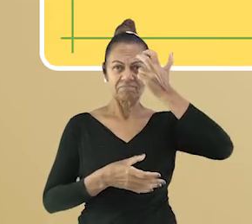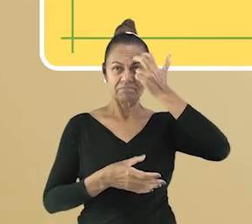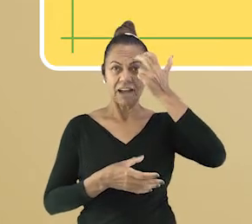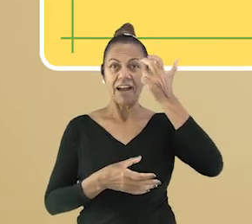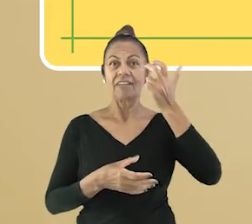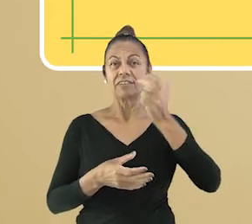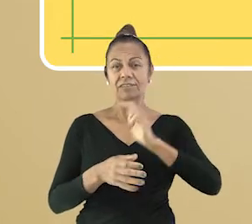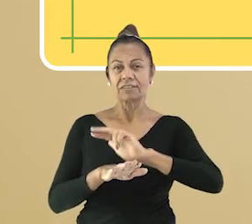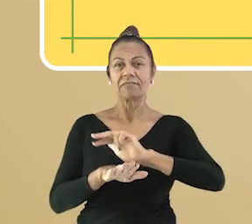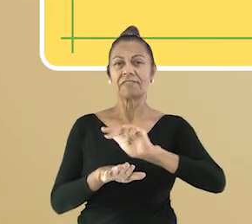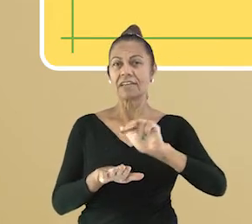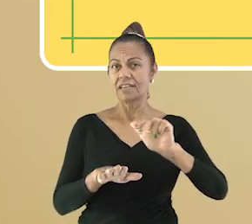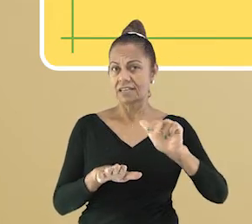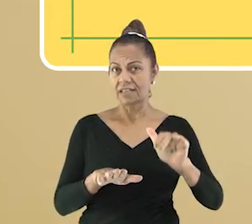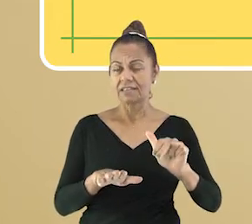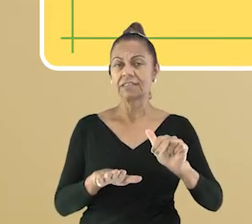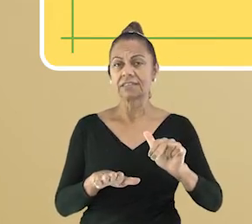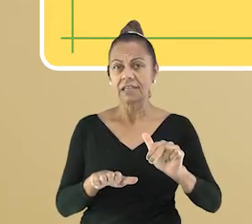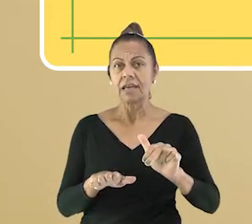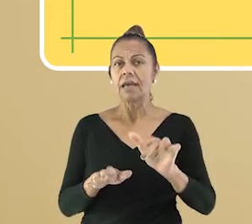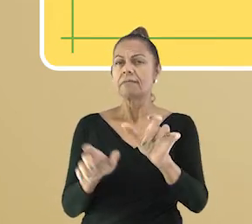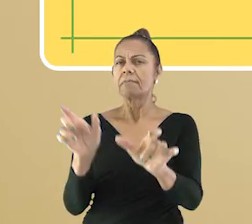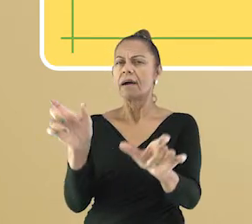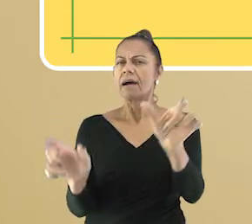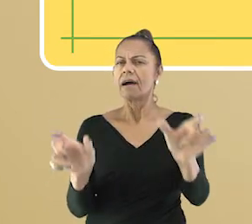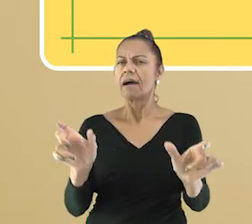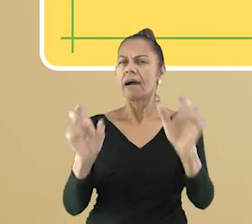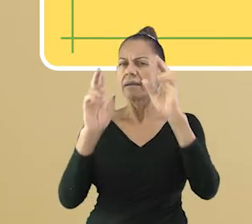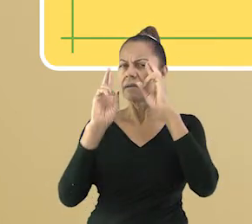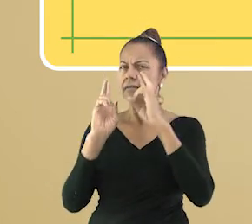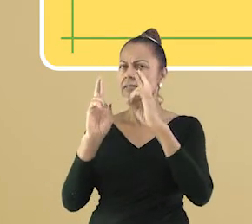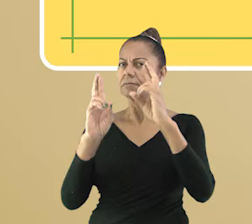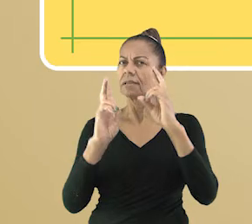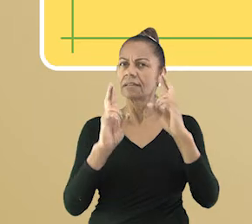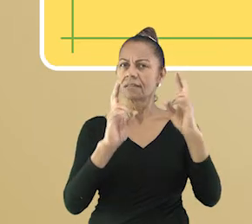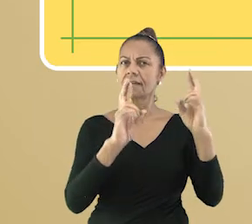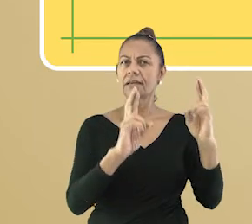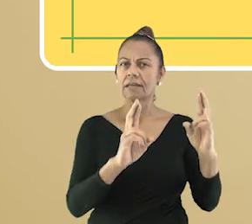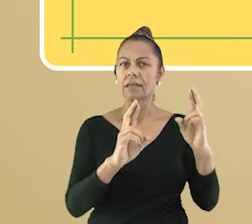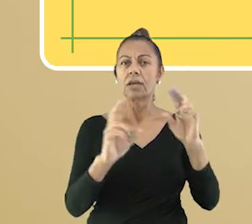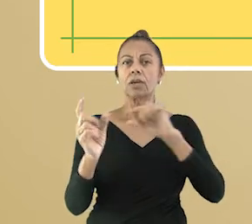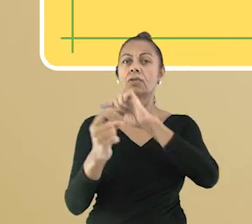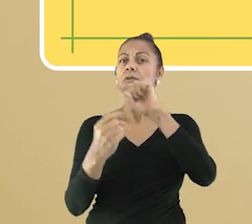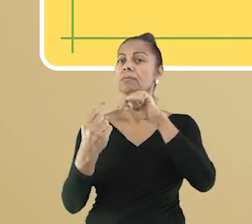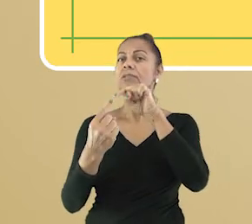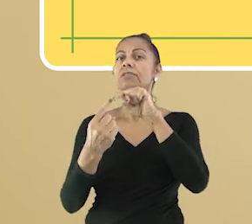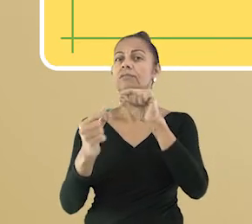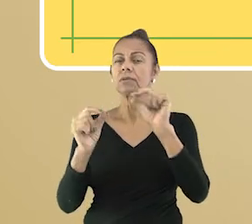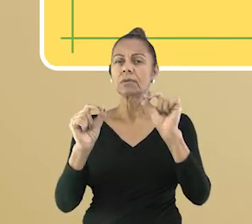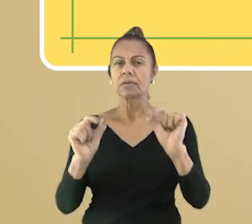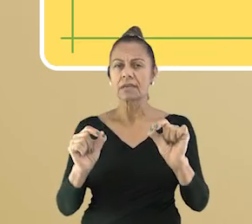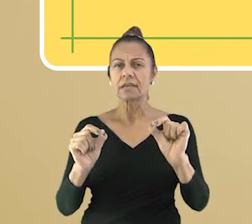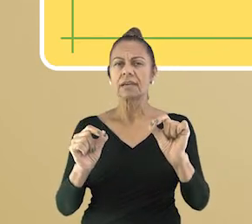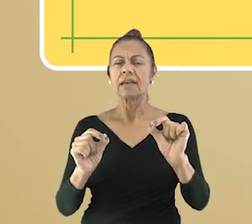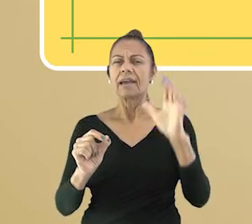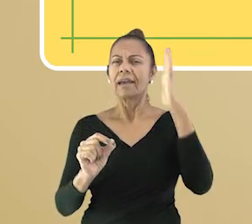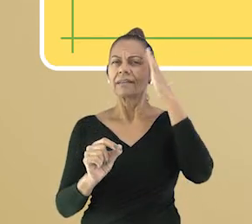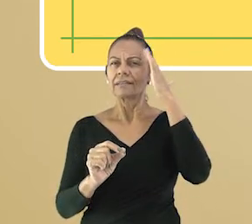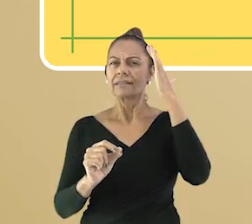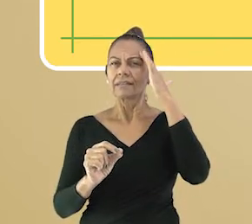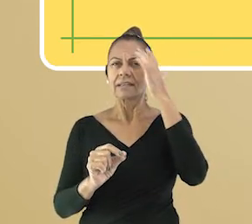respeito às diferenças. O objetivo da aula é compreender que as pessoas têm diferentes